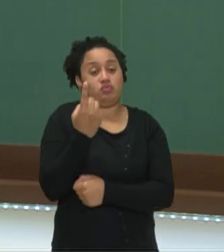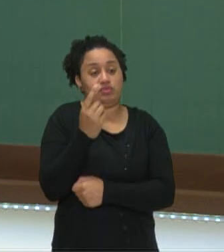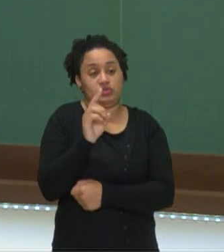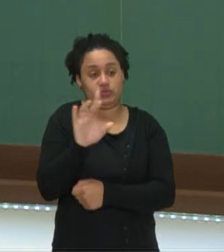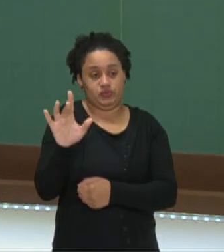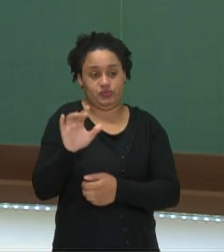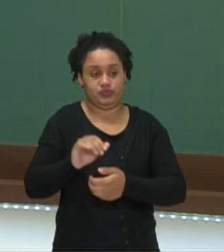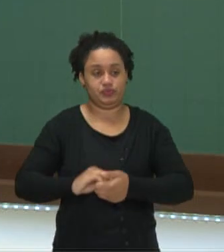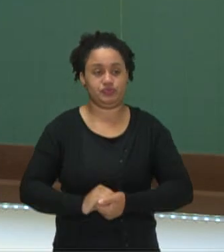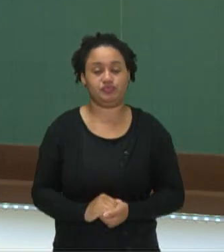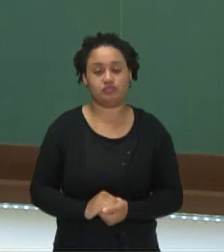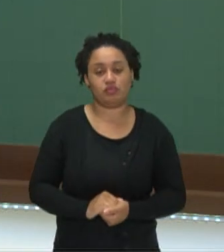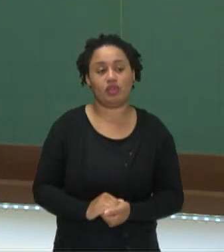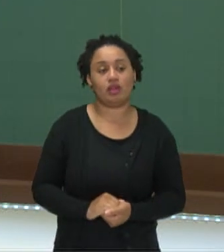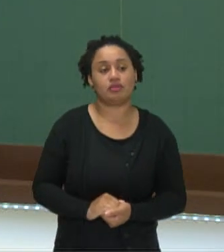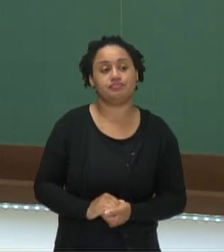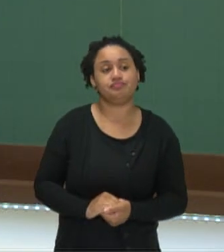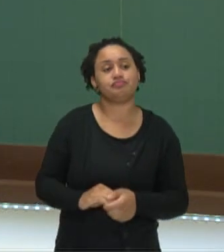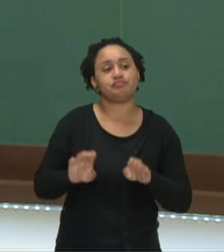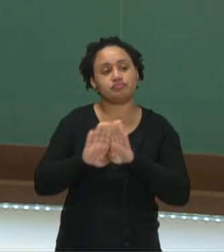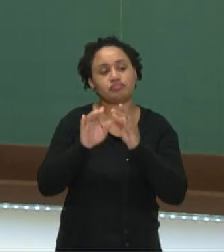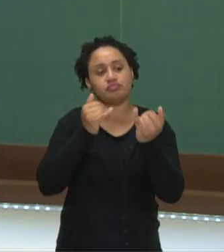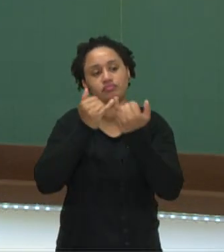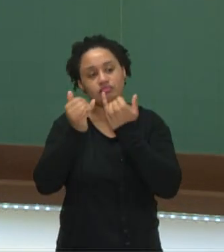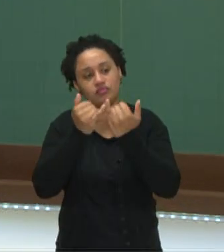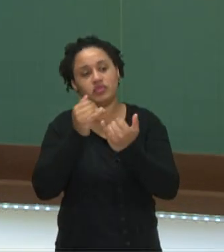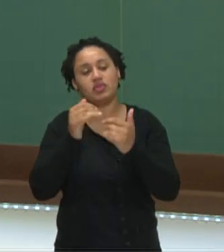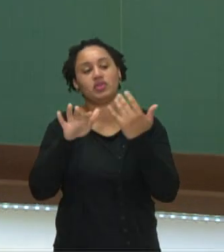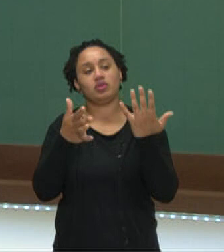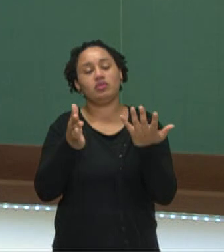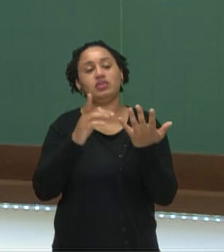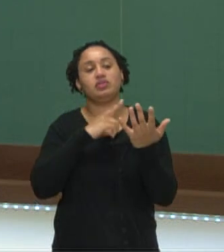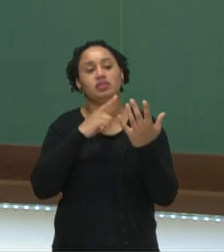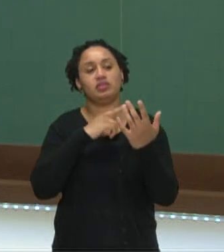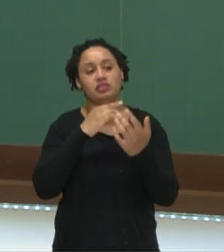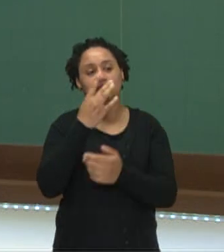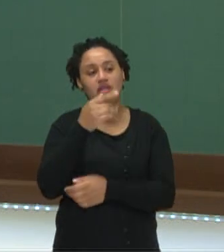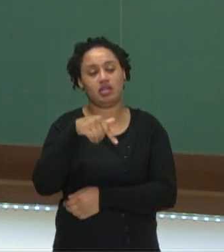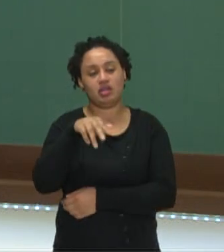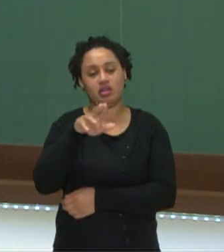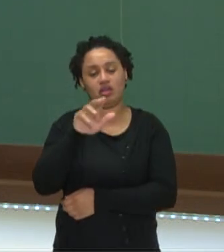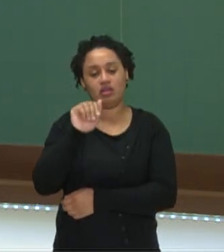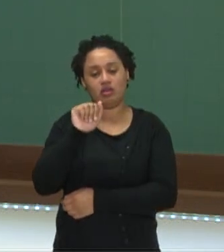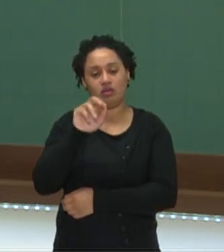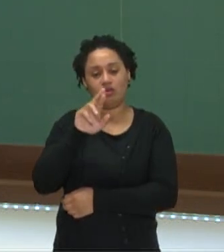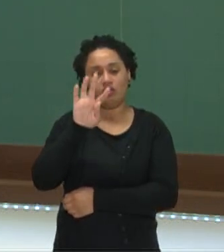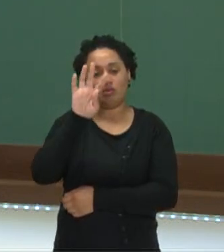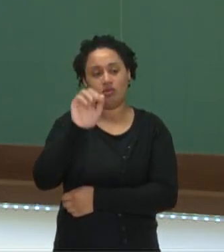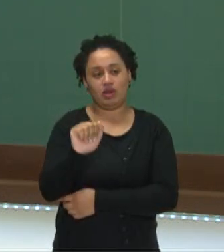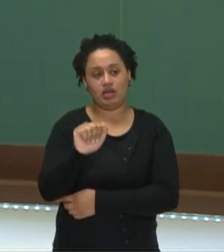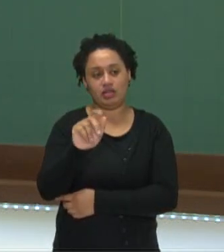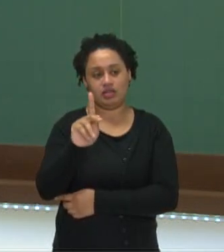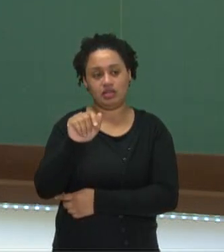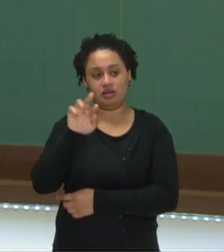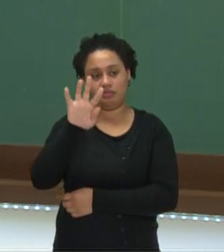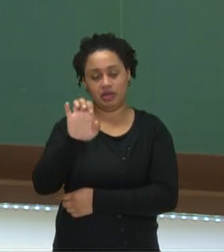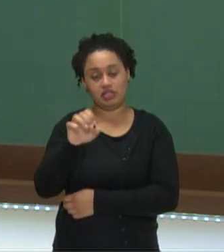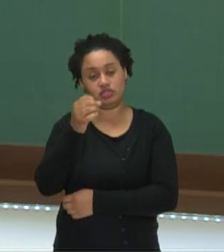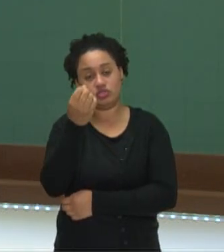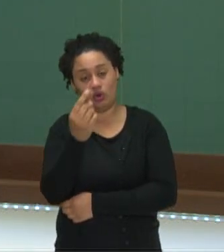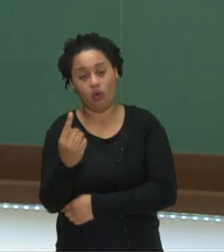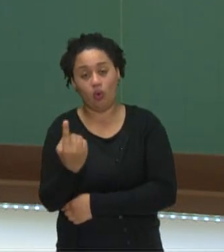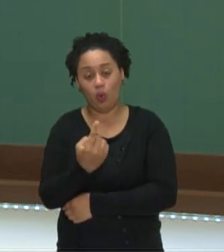partes. É semelhante quando a gente falar a quarta parte, ou 1/4 de um número. Então, eu